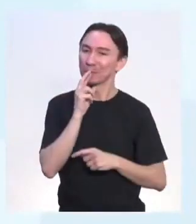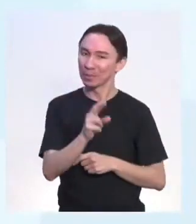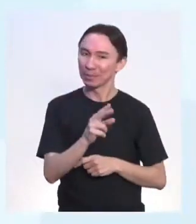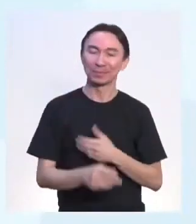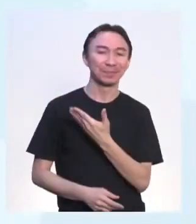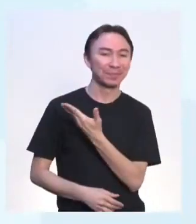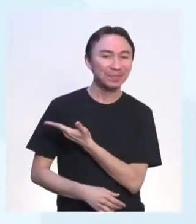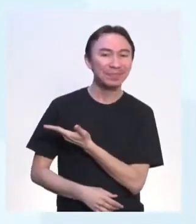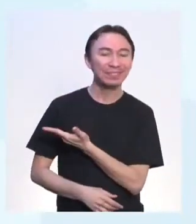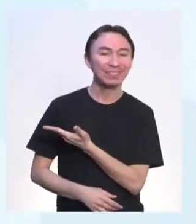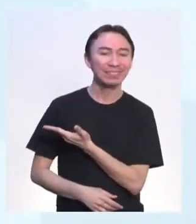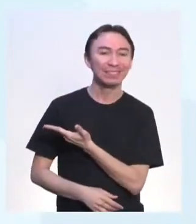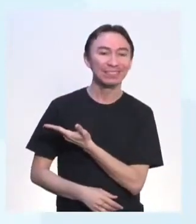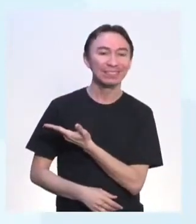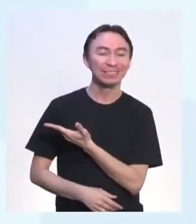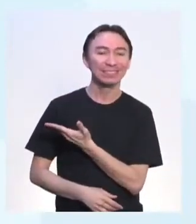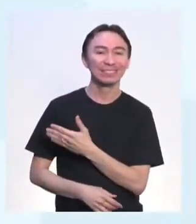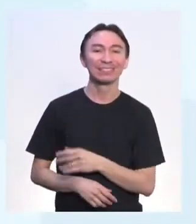por favor.